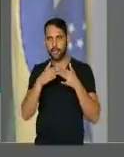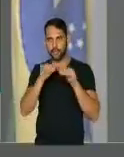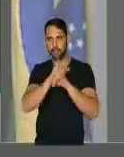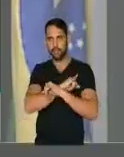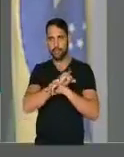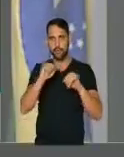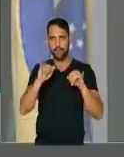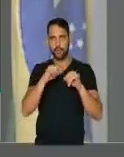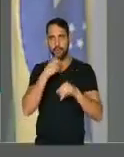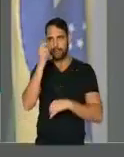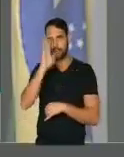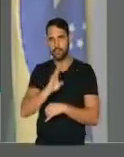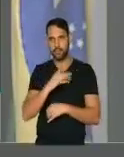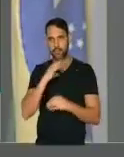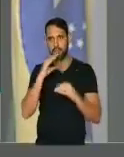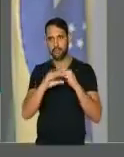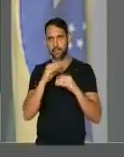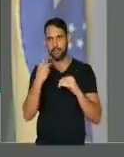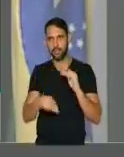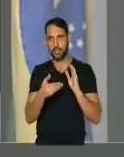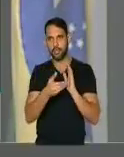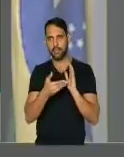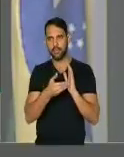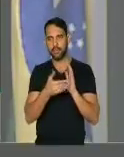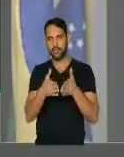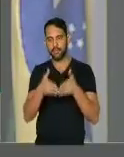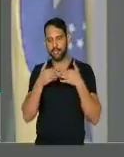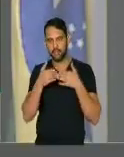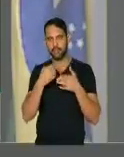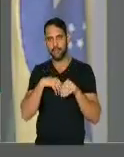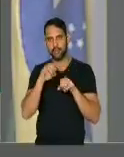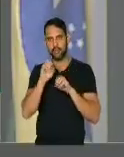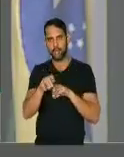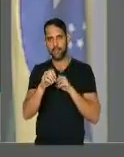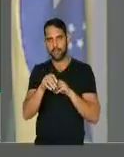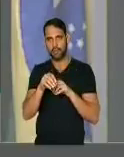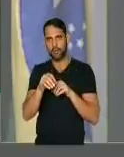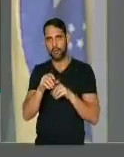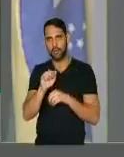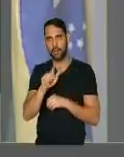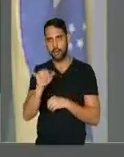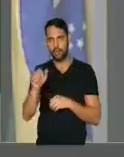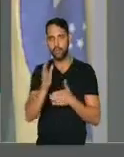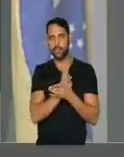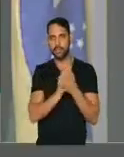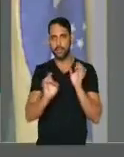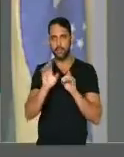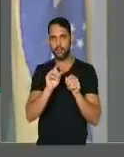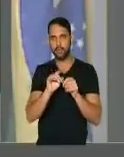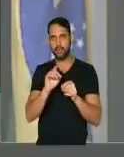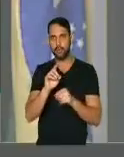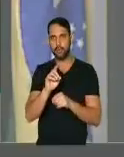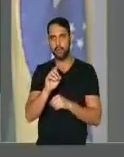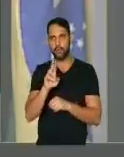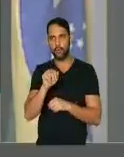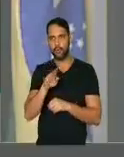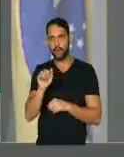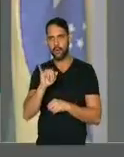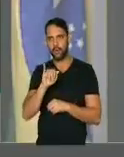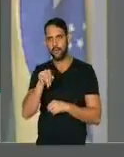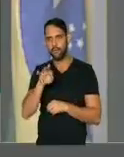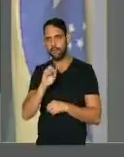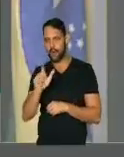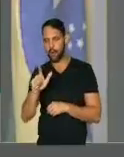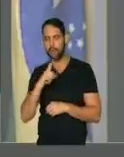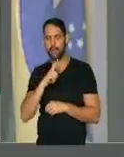peço registro na Voz do Brasil dos meios de comunicação, esse apelo pela educação em Alagoas, especialmente no FAO, na UFAO e no